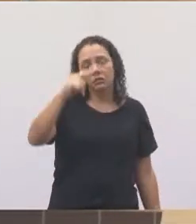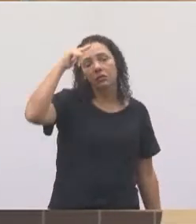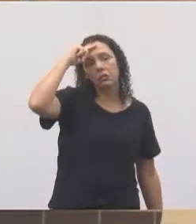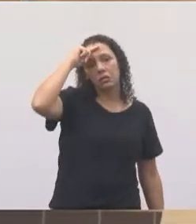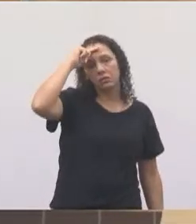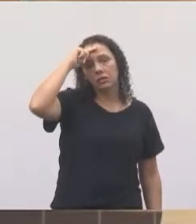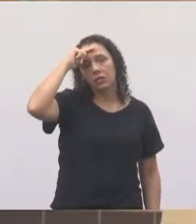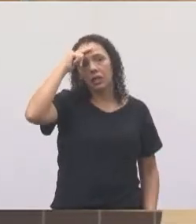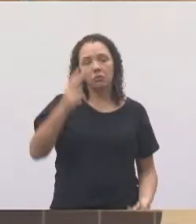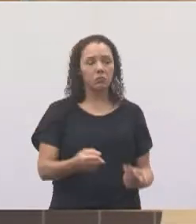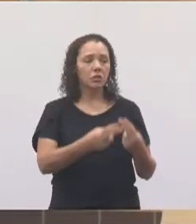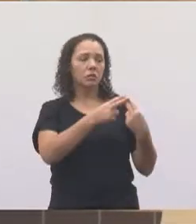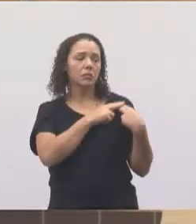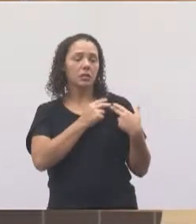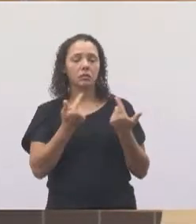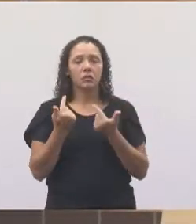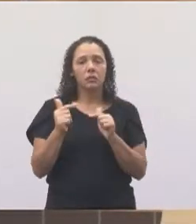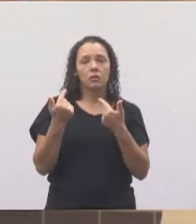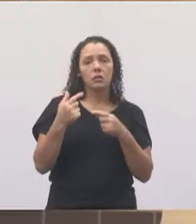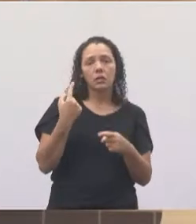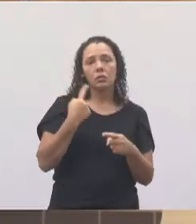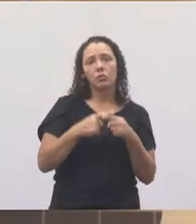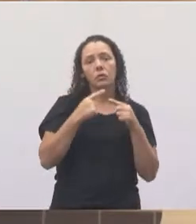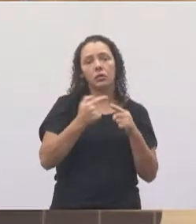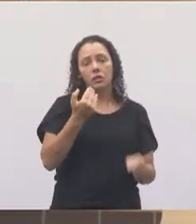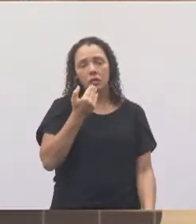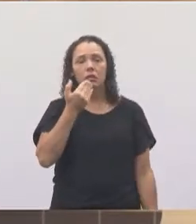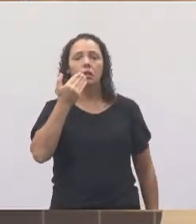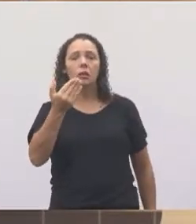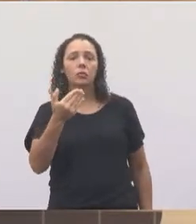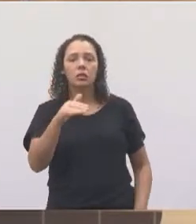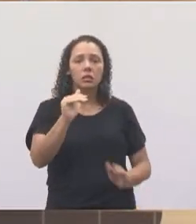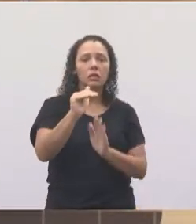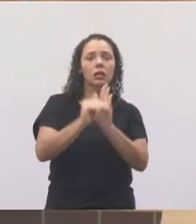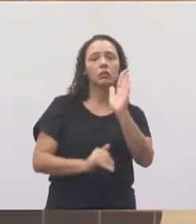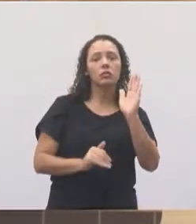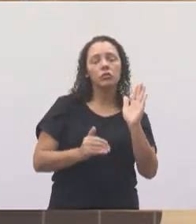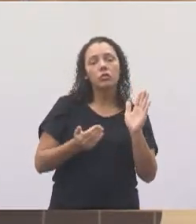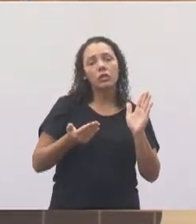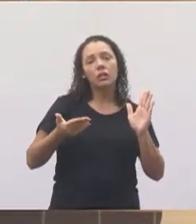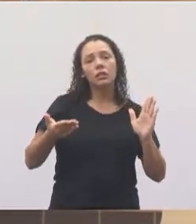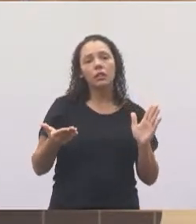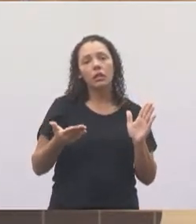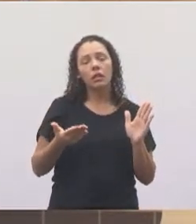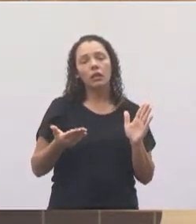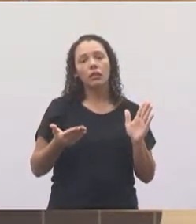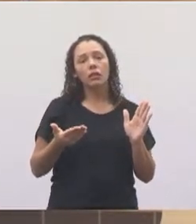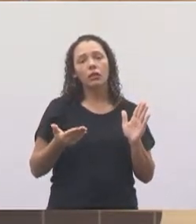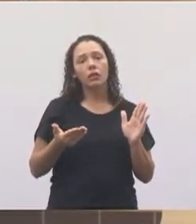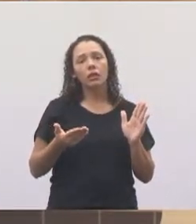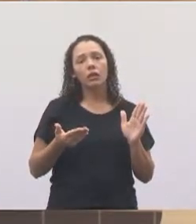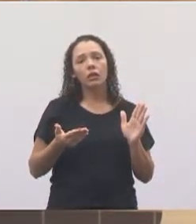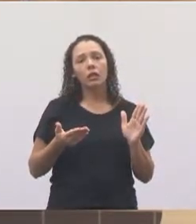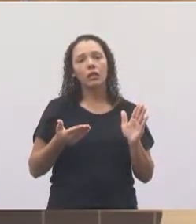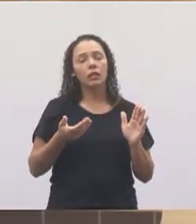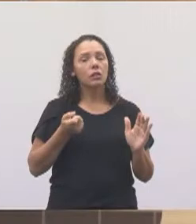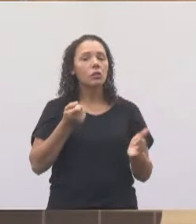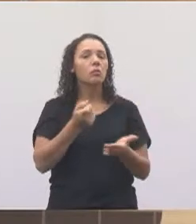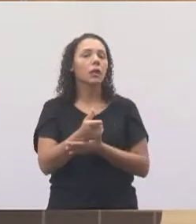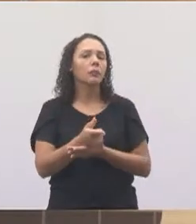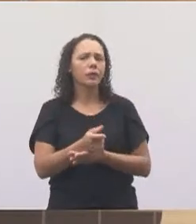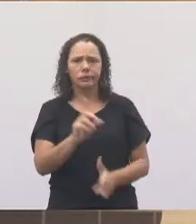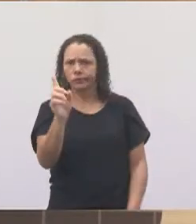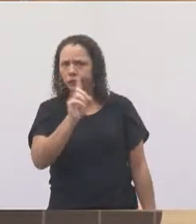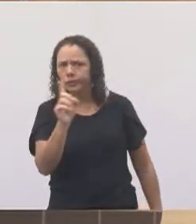é irresponsável porque está pedindo aqui a isenção, está pedindo a retirada dessa contribuição? Ora